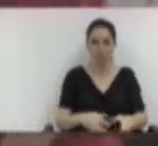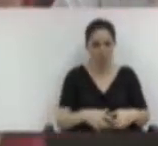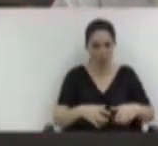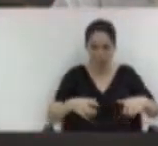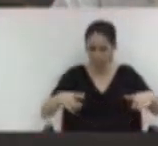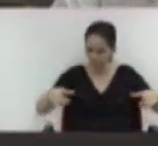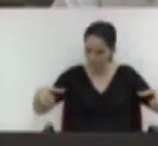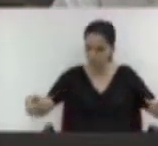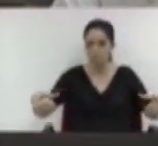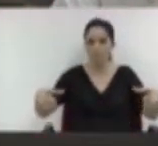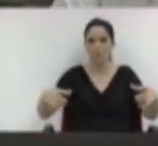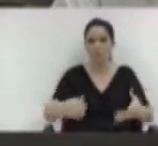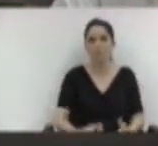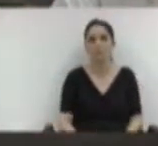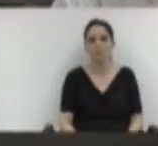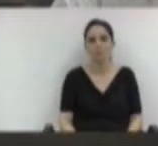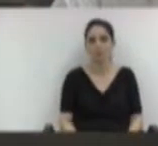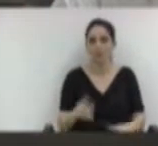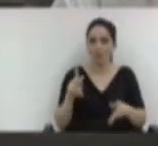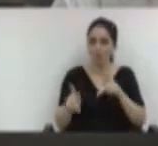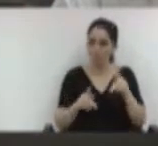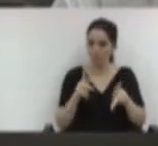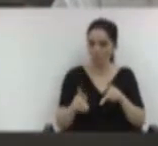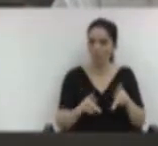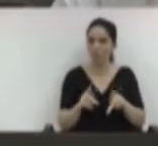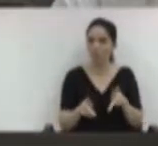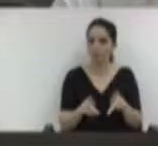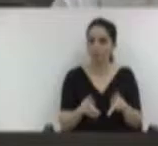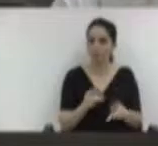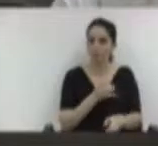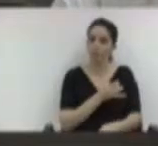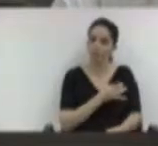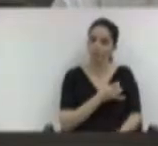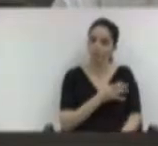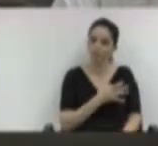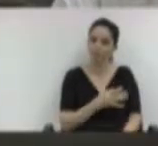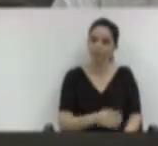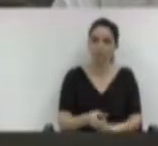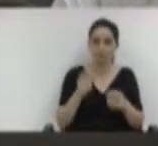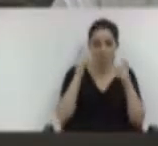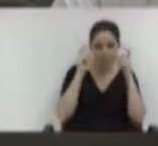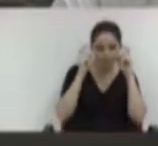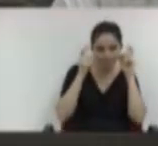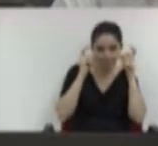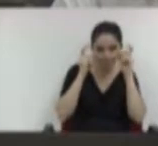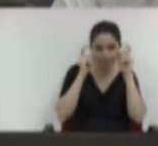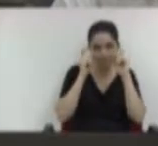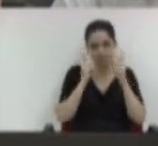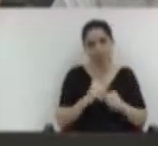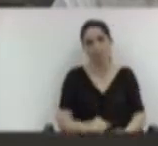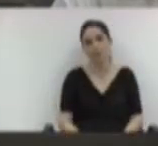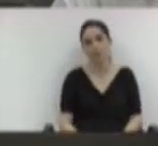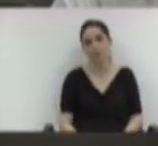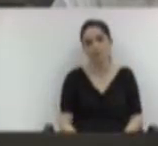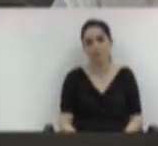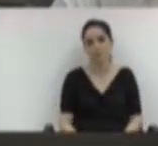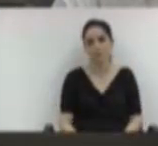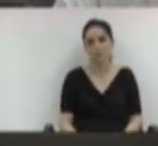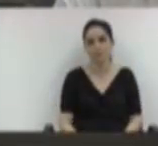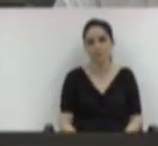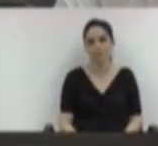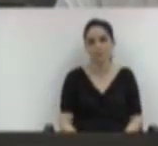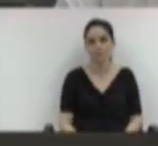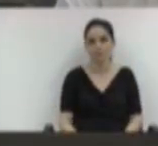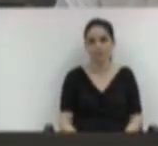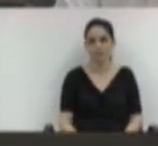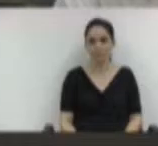local. Então, a população começa a ficar temerosa. Temerosa por quê? Porque não tem a satisfação